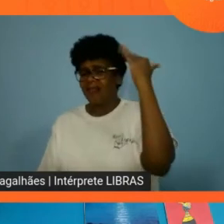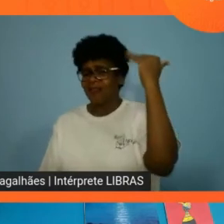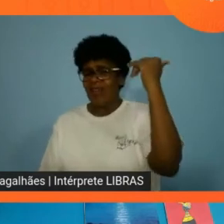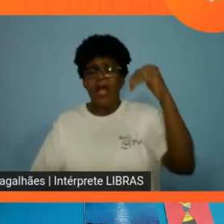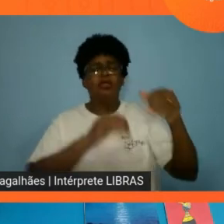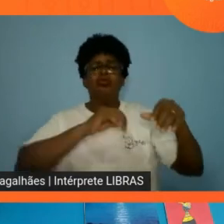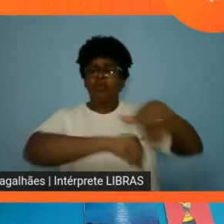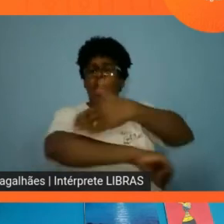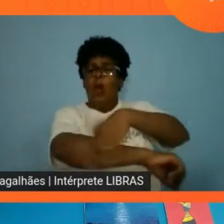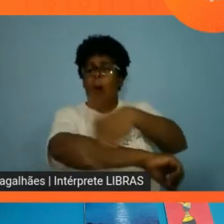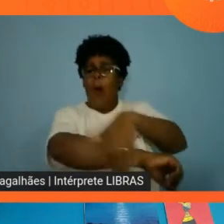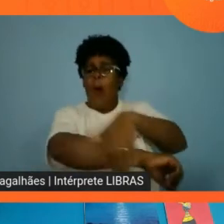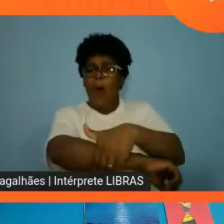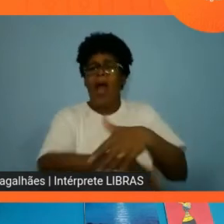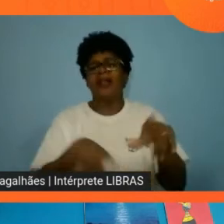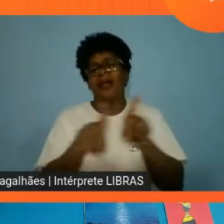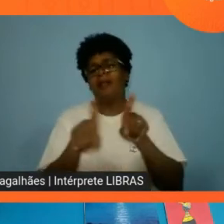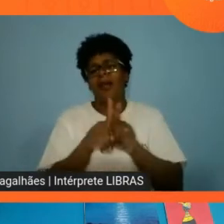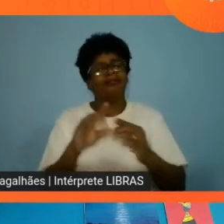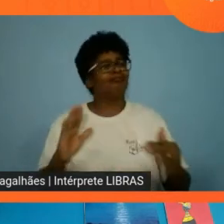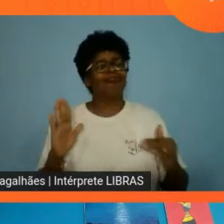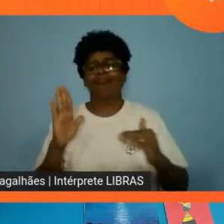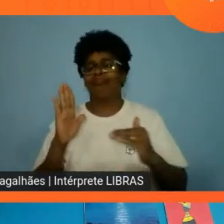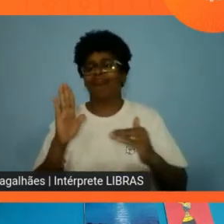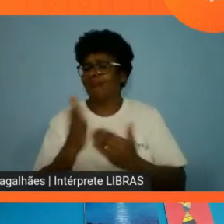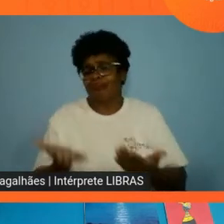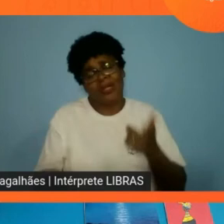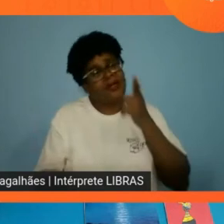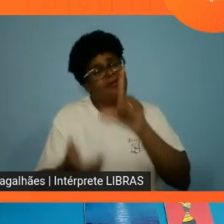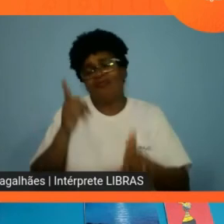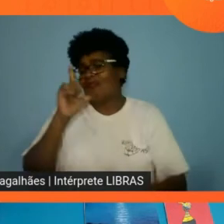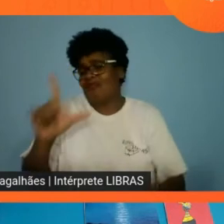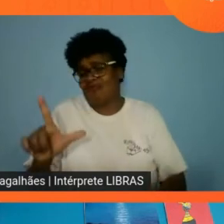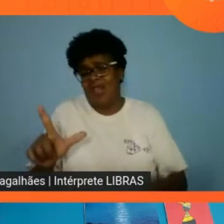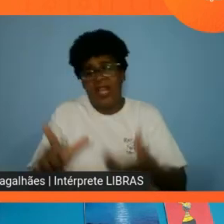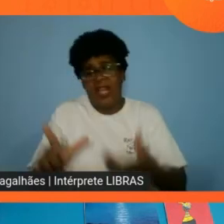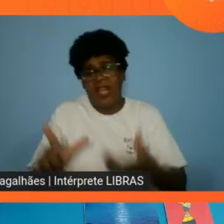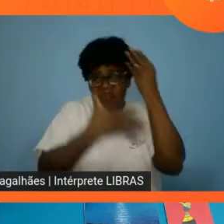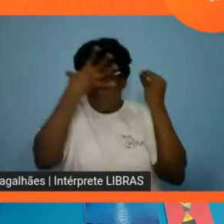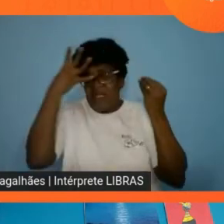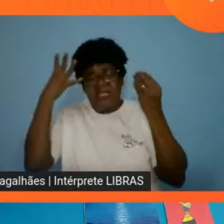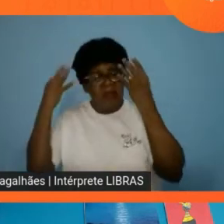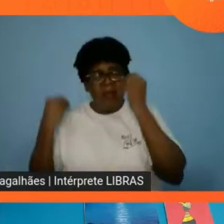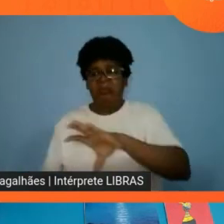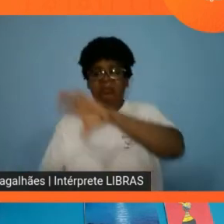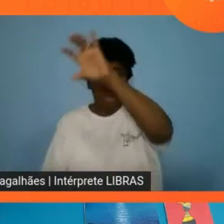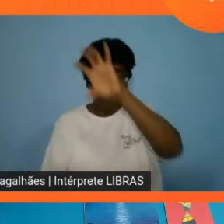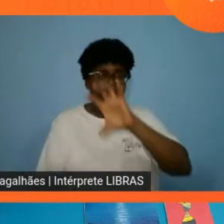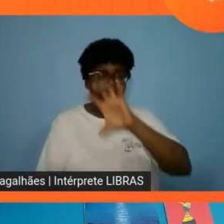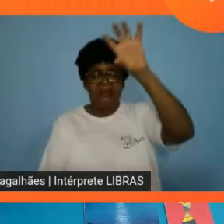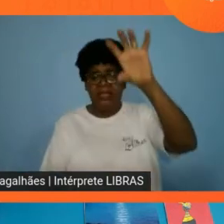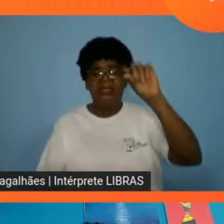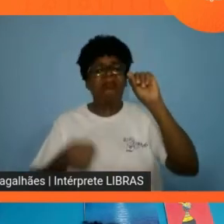e serão os últimos a voltar, né? Com o esquecimento do Estado, com o esquecimento das